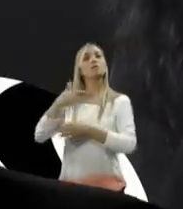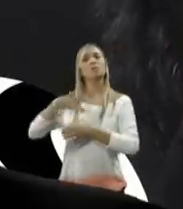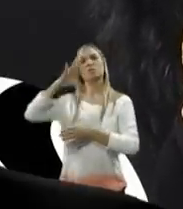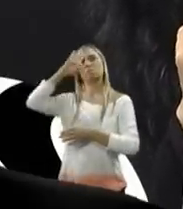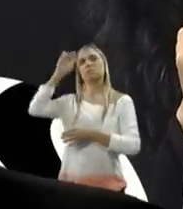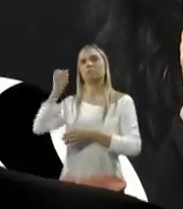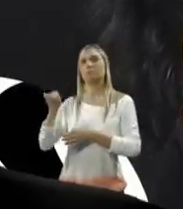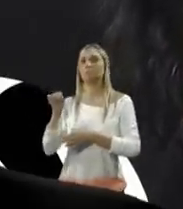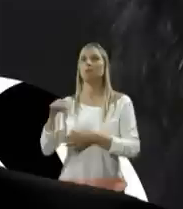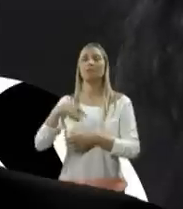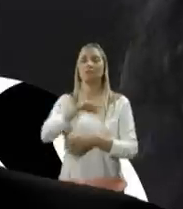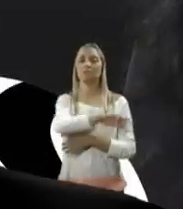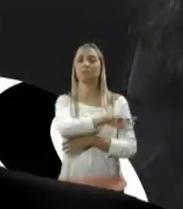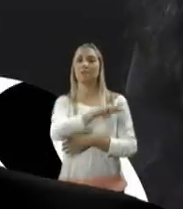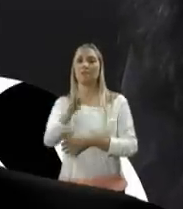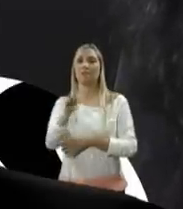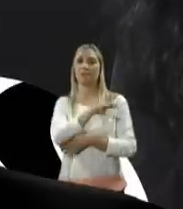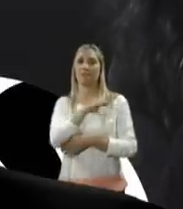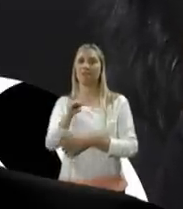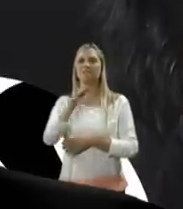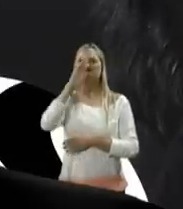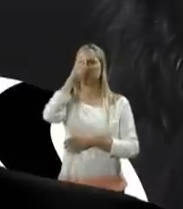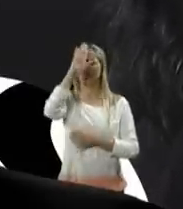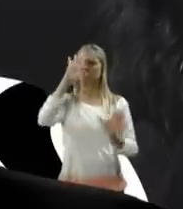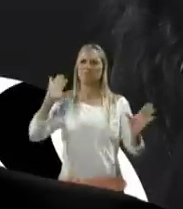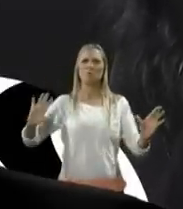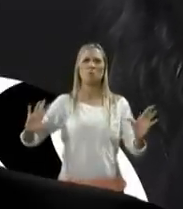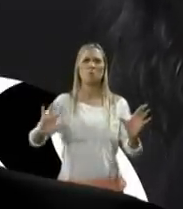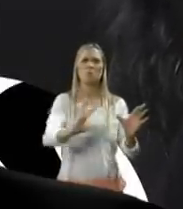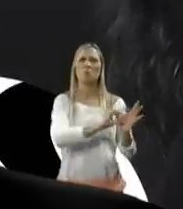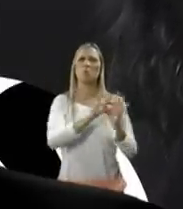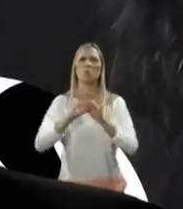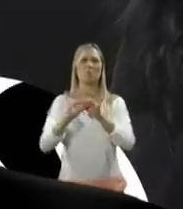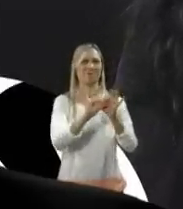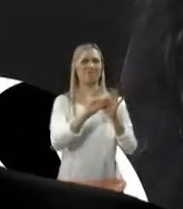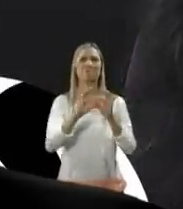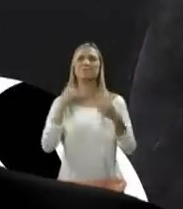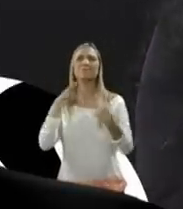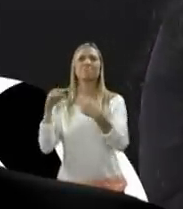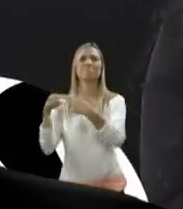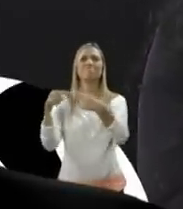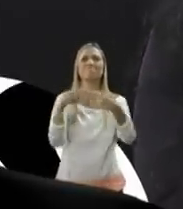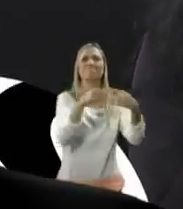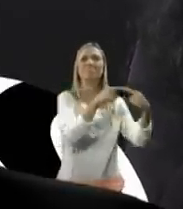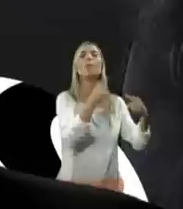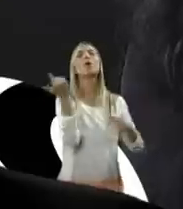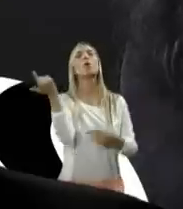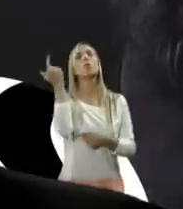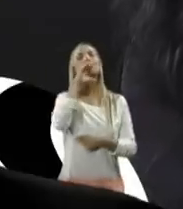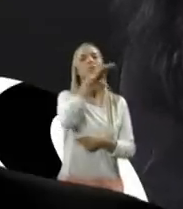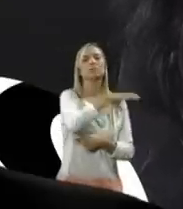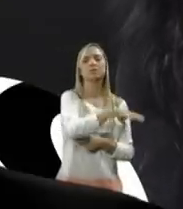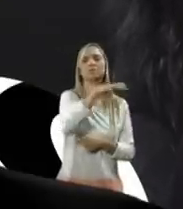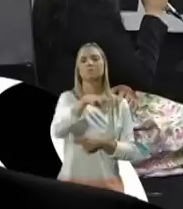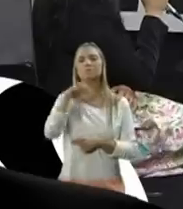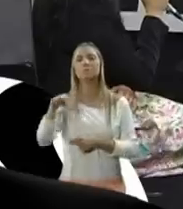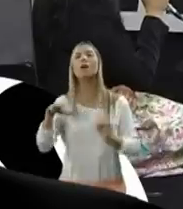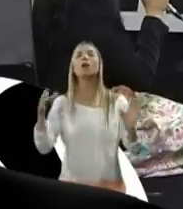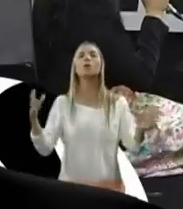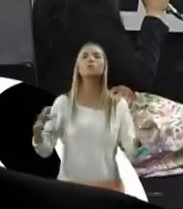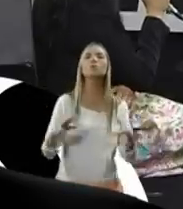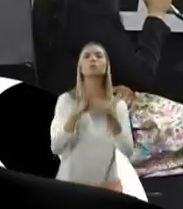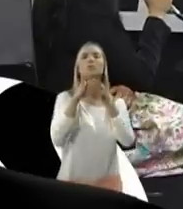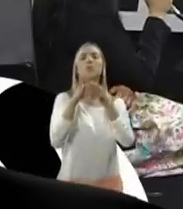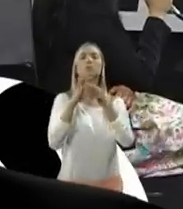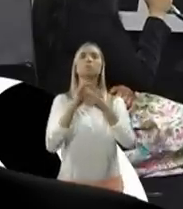principalmente. Esses três setores, eles têm que dialogar para buscar alternativas comuns. Esse